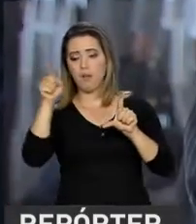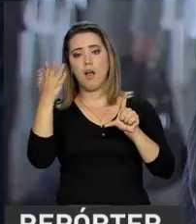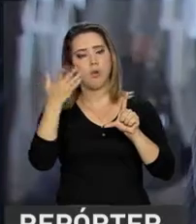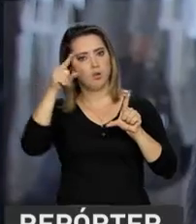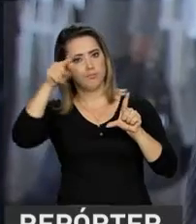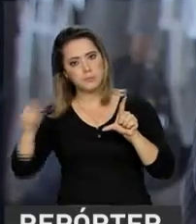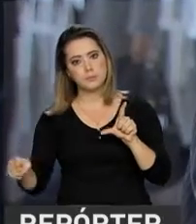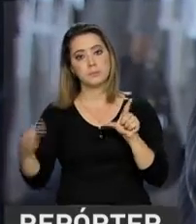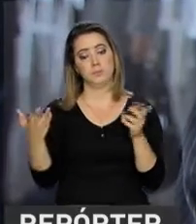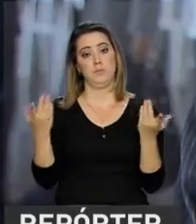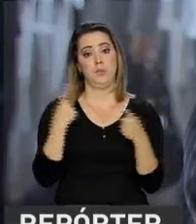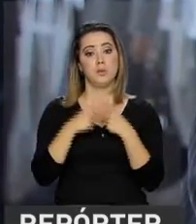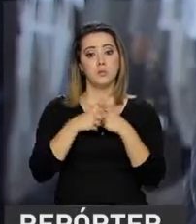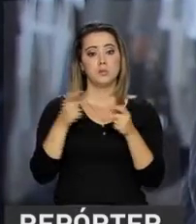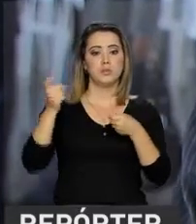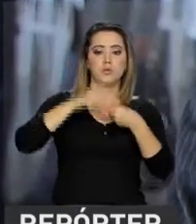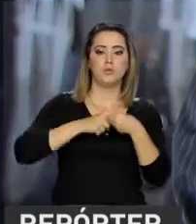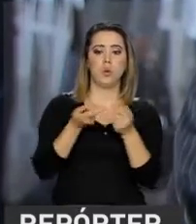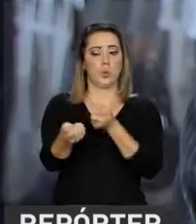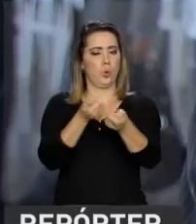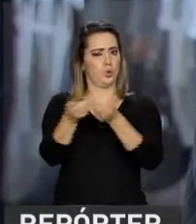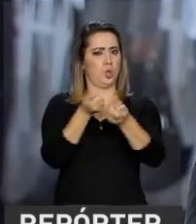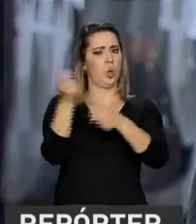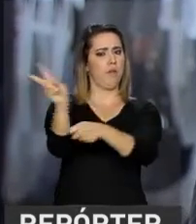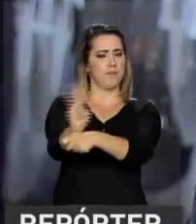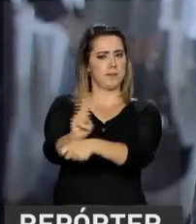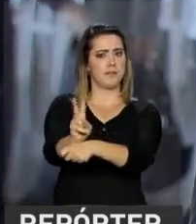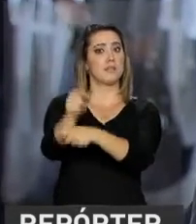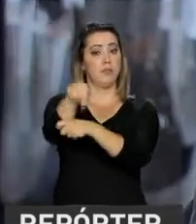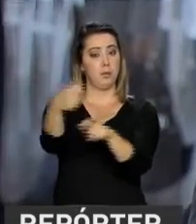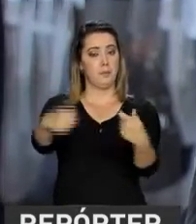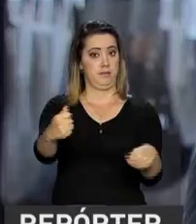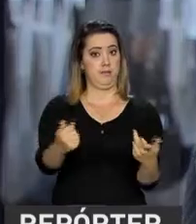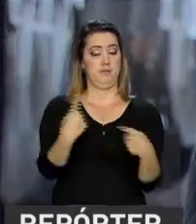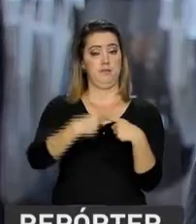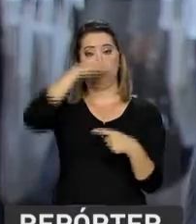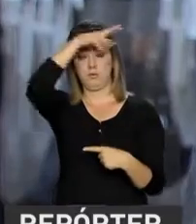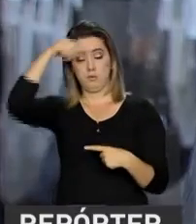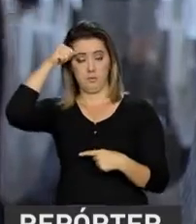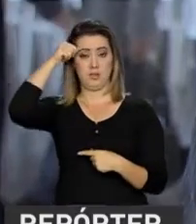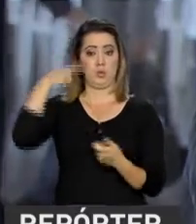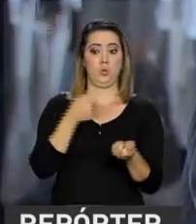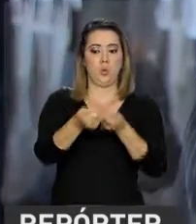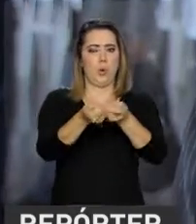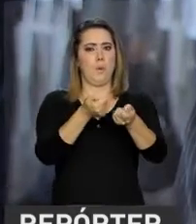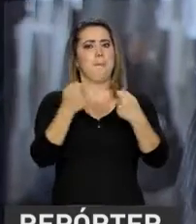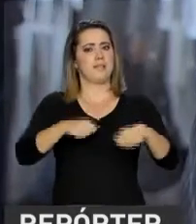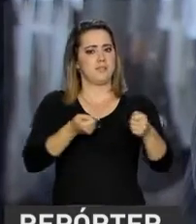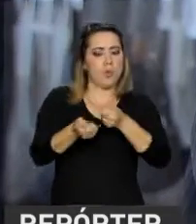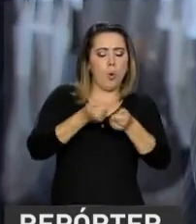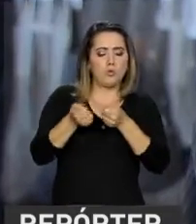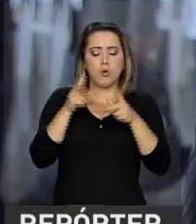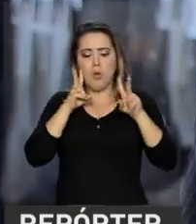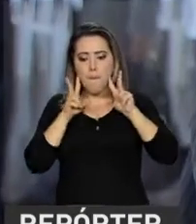lógico que se deve principalmente à volta do comando e controle do desmatamento na amazônia ele ainda é contido por comando e controle